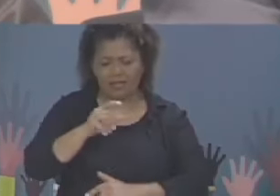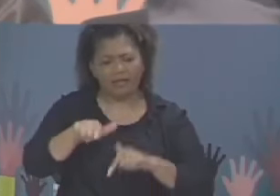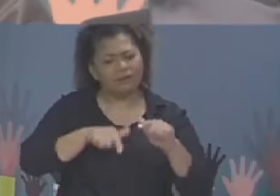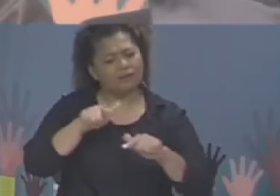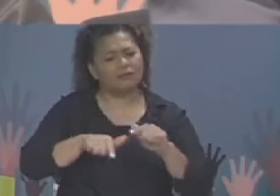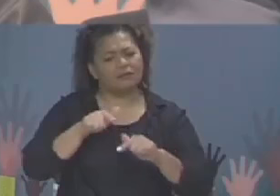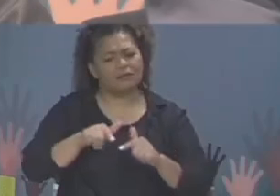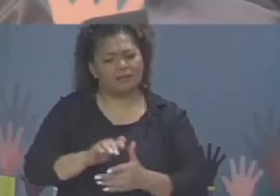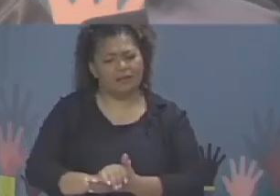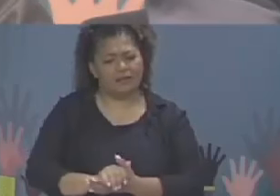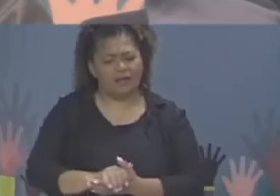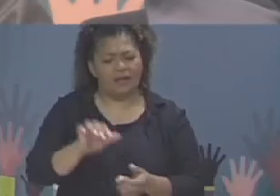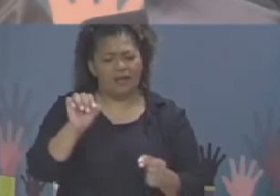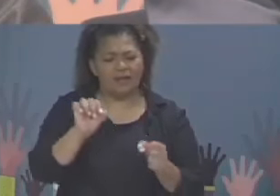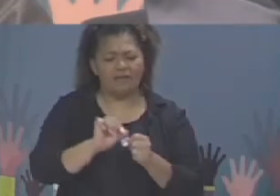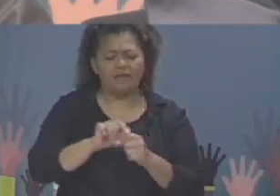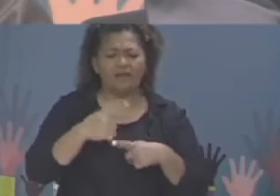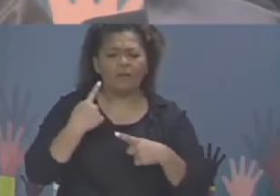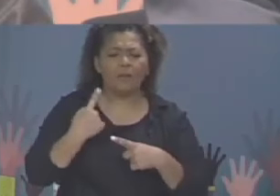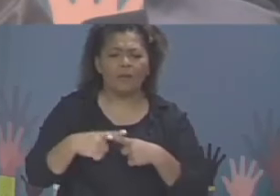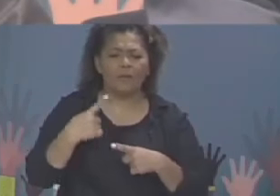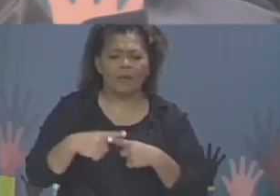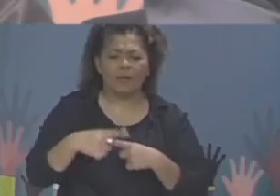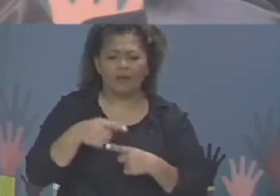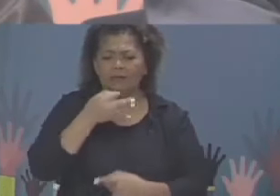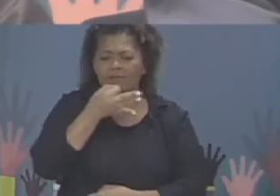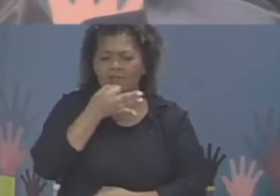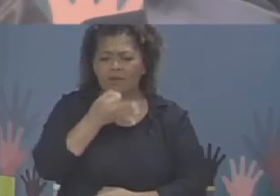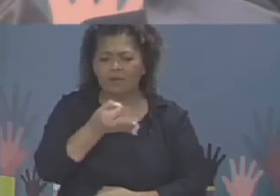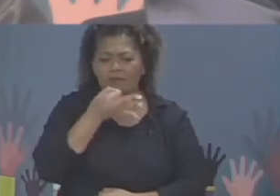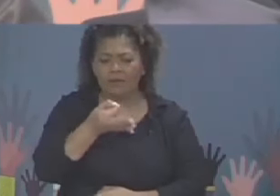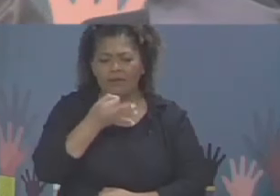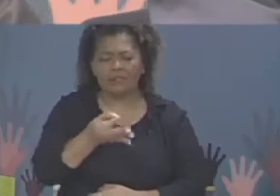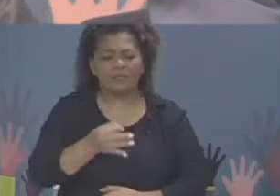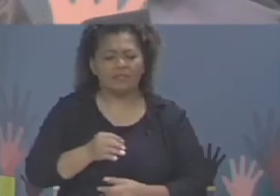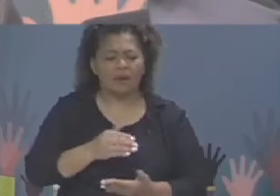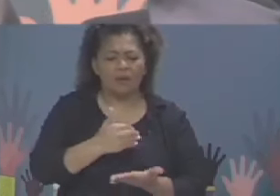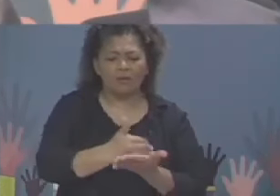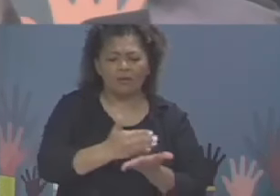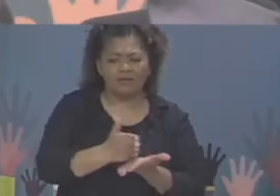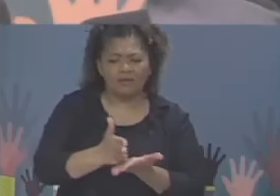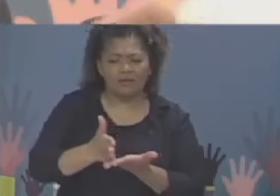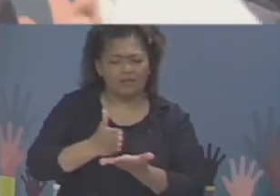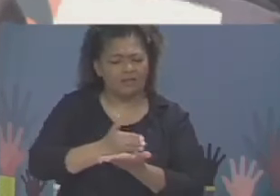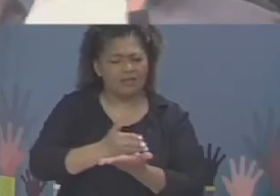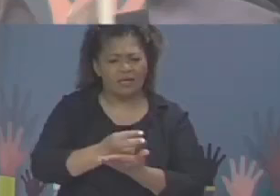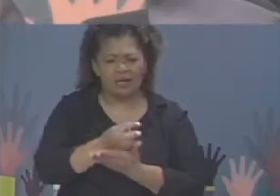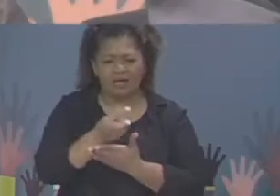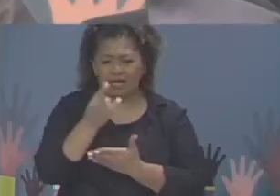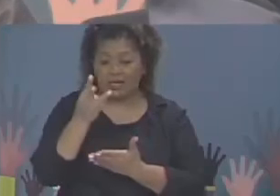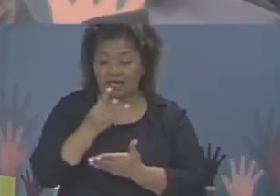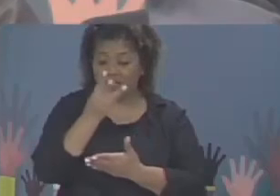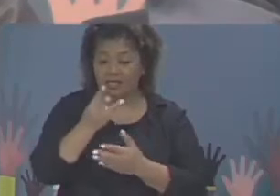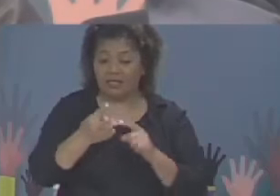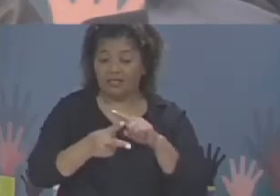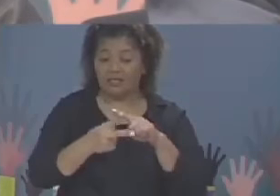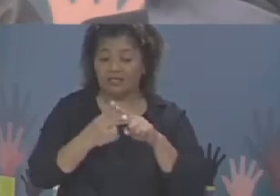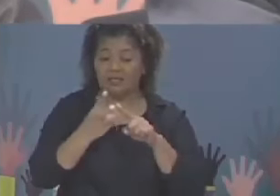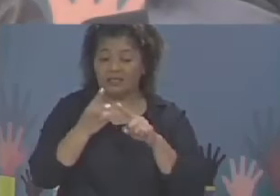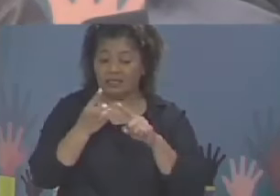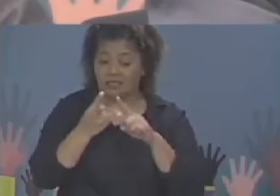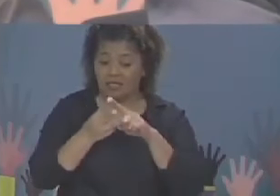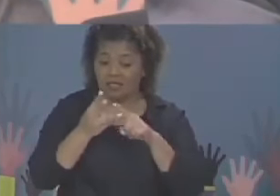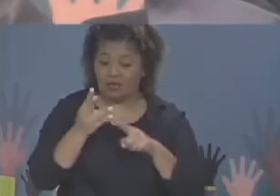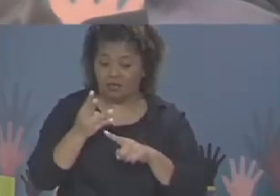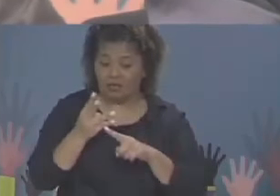trabalho. Isso é feito porque as nossas propostas elas estão divididas em 3 grandes eixos. O eixo